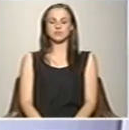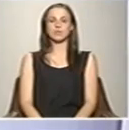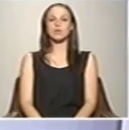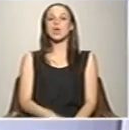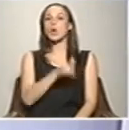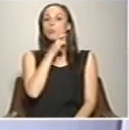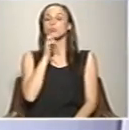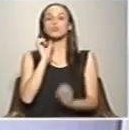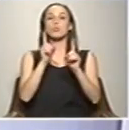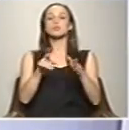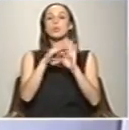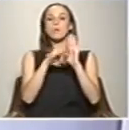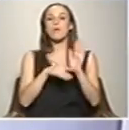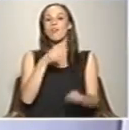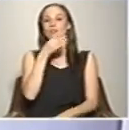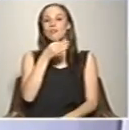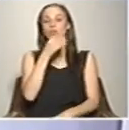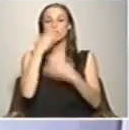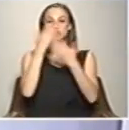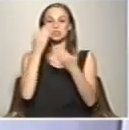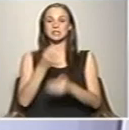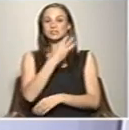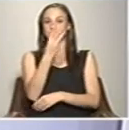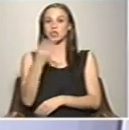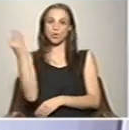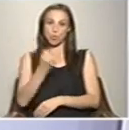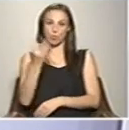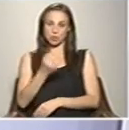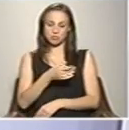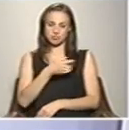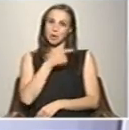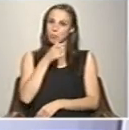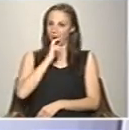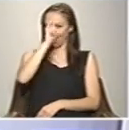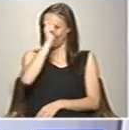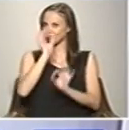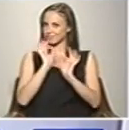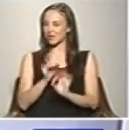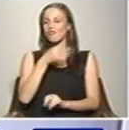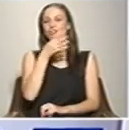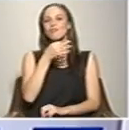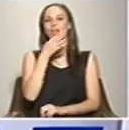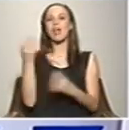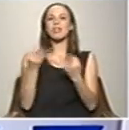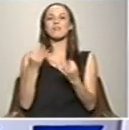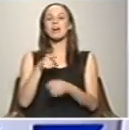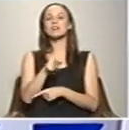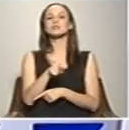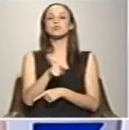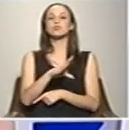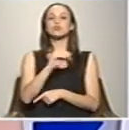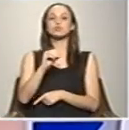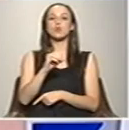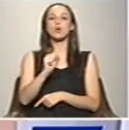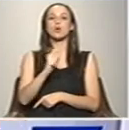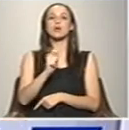Prometemos no início do programa falar do 3-Day Startup Porto e cá estamos para cumprir a promessa. Vamos falar precisamente desse acontecimento com o João Guerra.